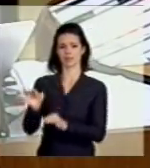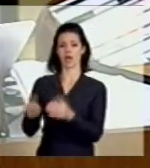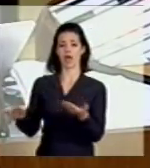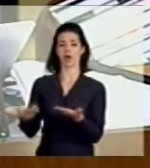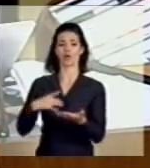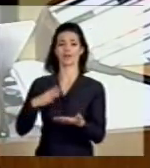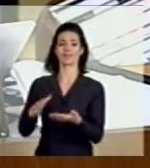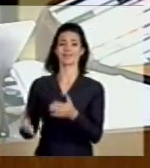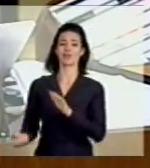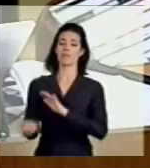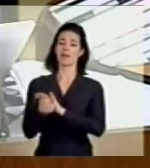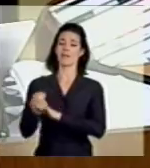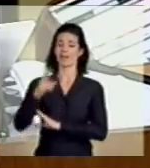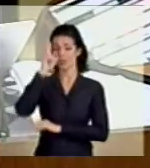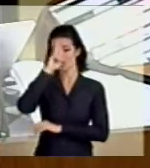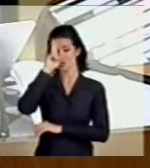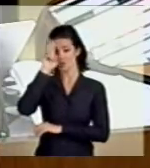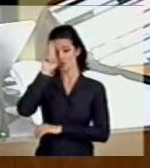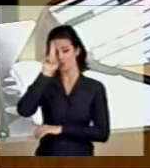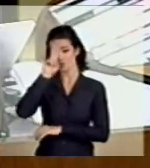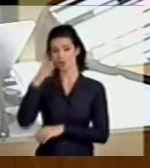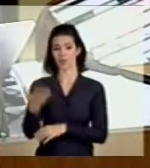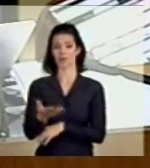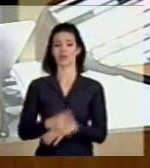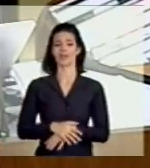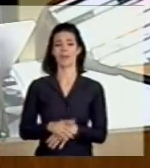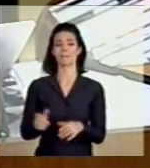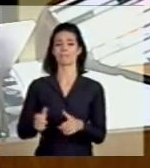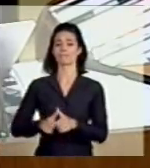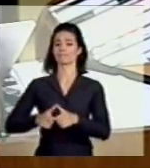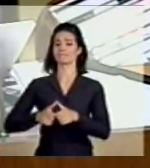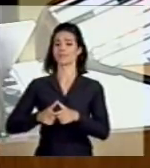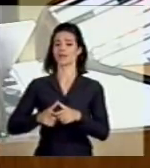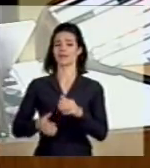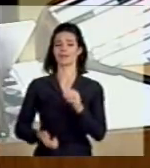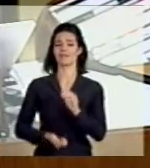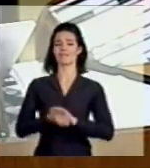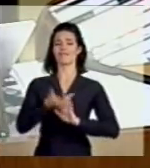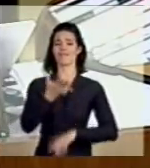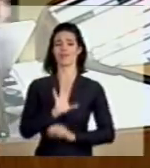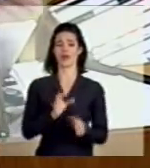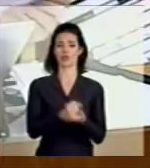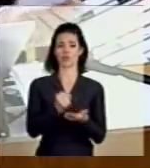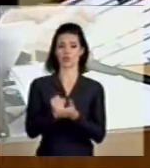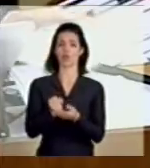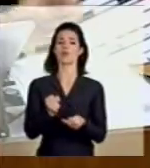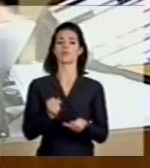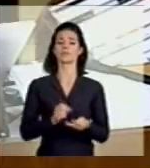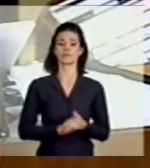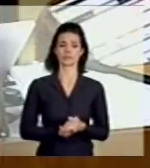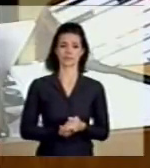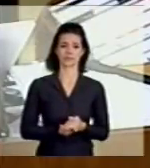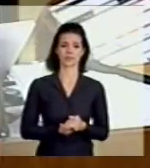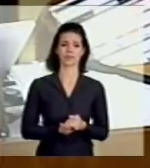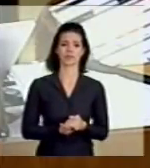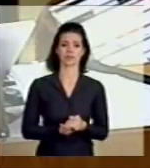na configuração do processo coletivo brasileiro. Ao decidir esse acordo, se porventura assim o fizer, esta